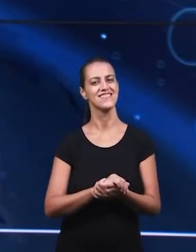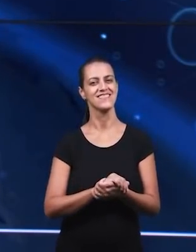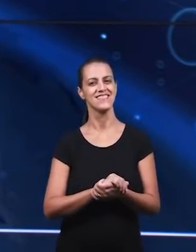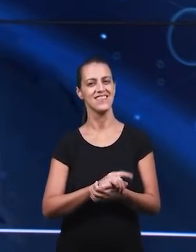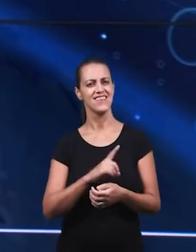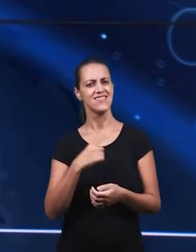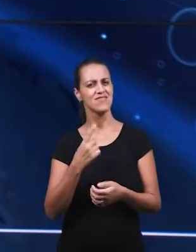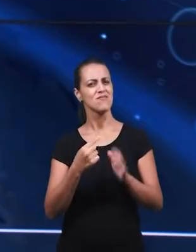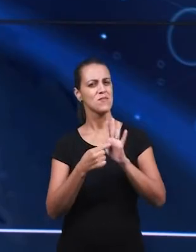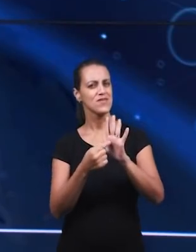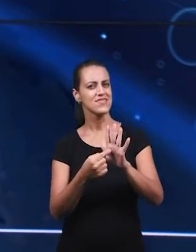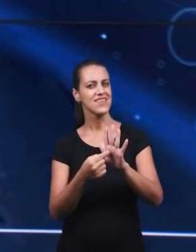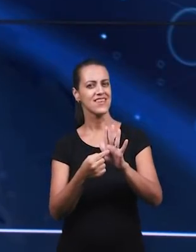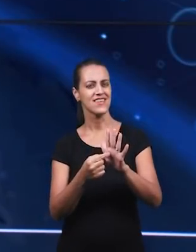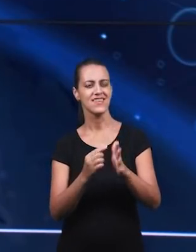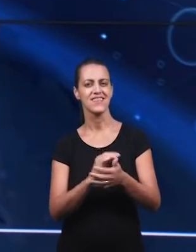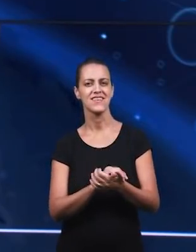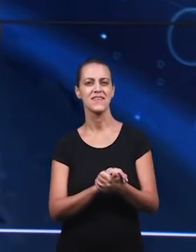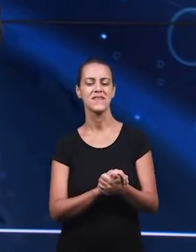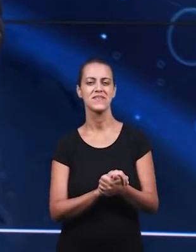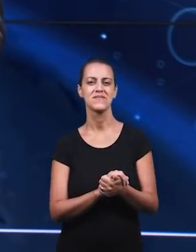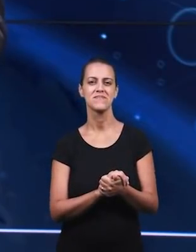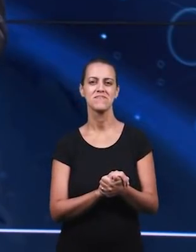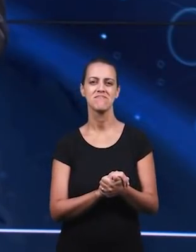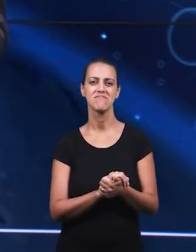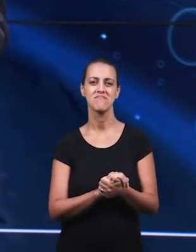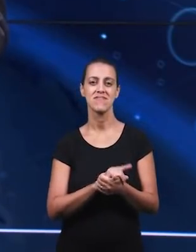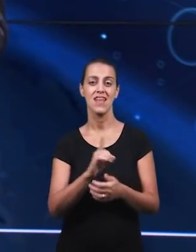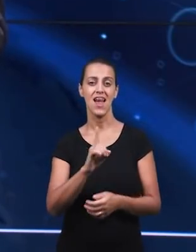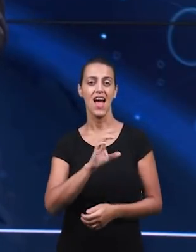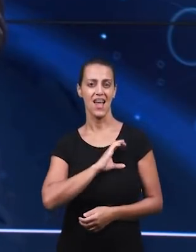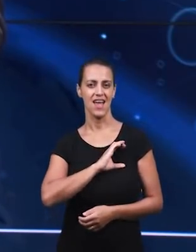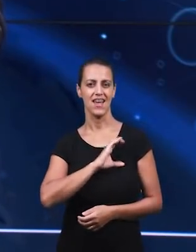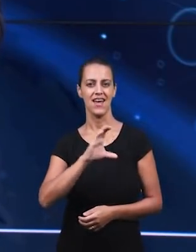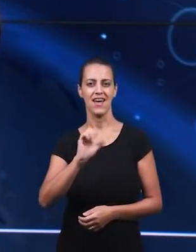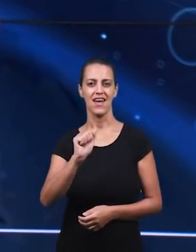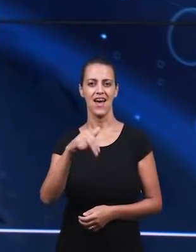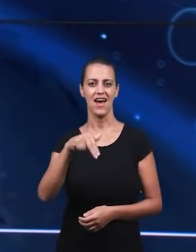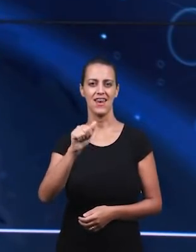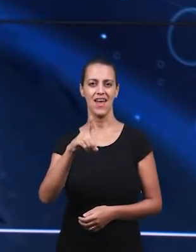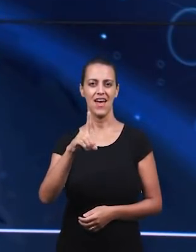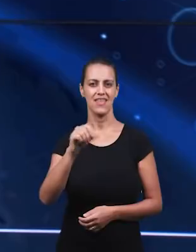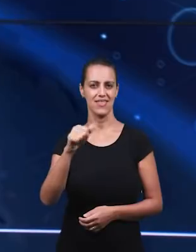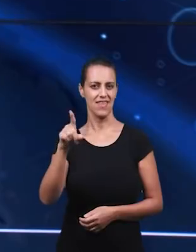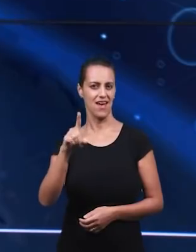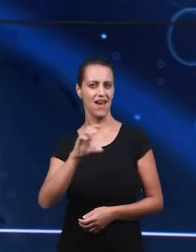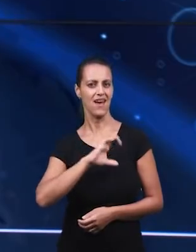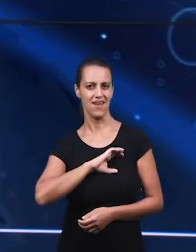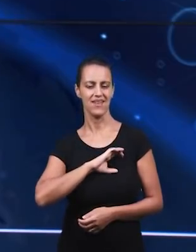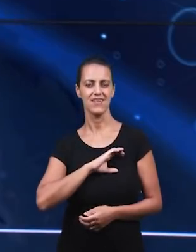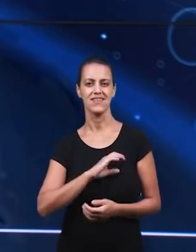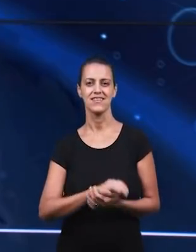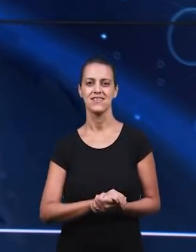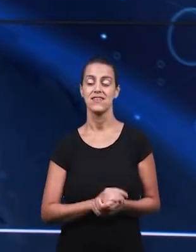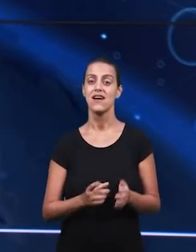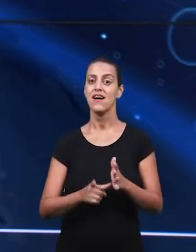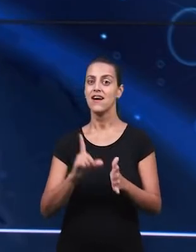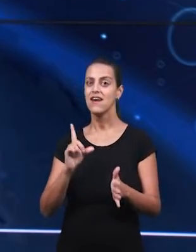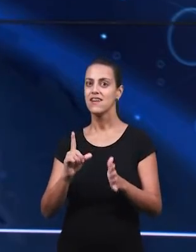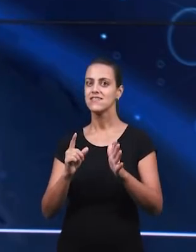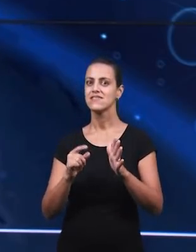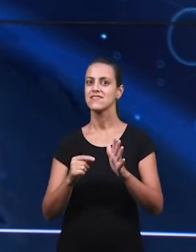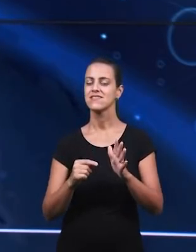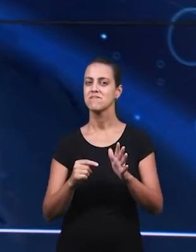da nossa programação, exatamente no Canadá. Mas antes de chegar ao Canadá, nós vamos primeiramente dar